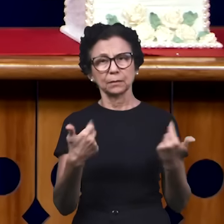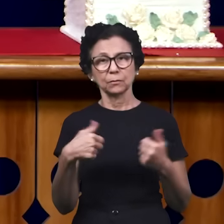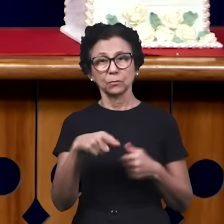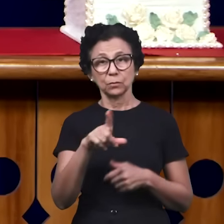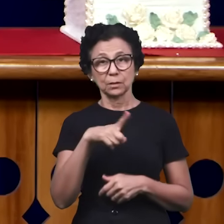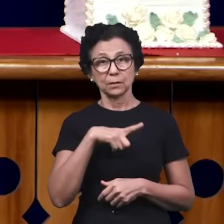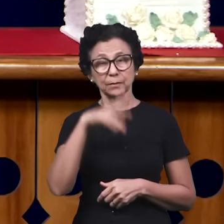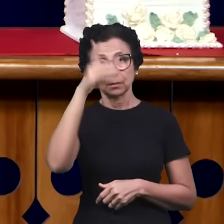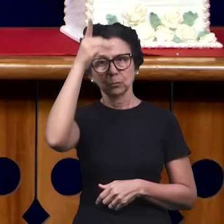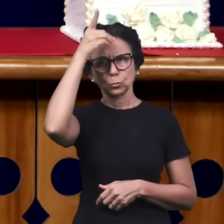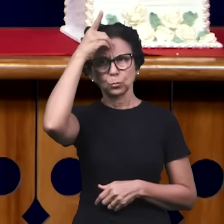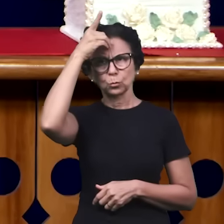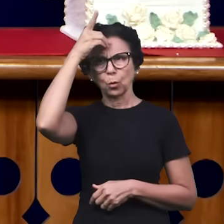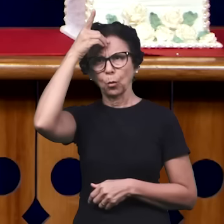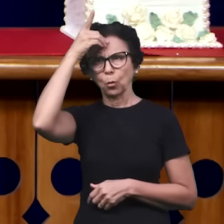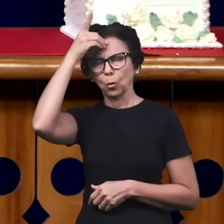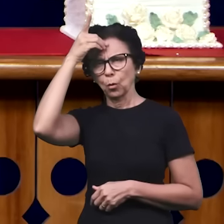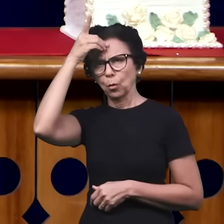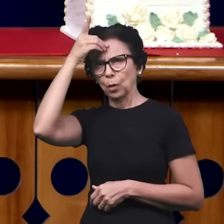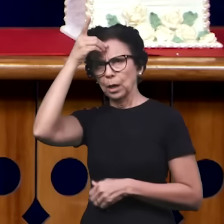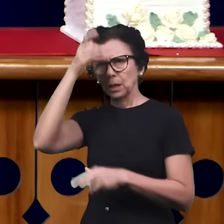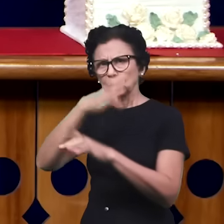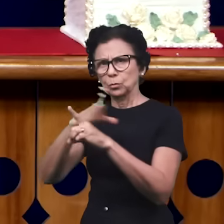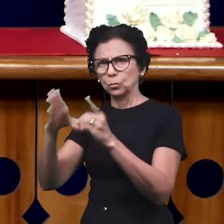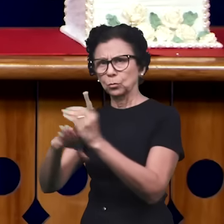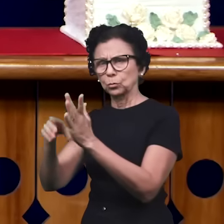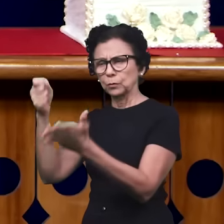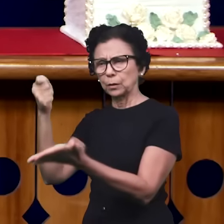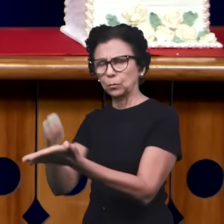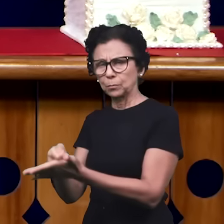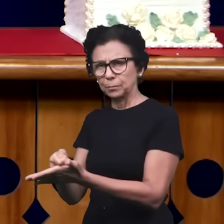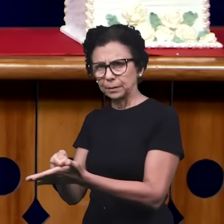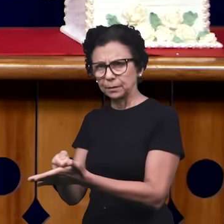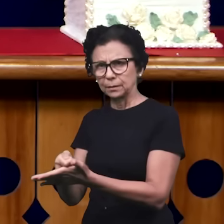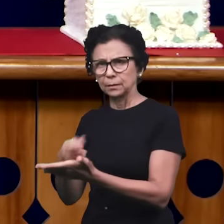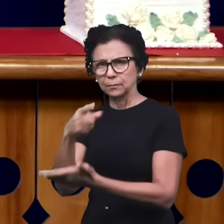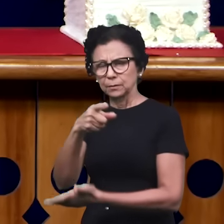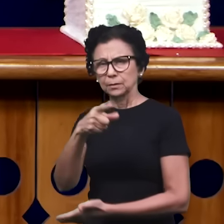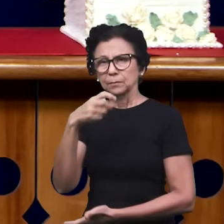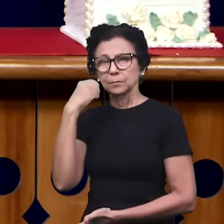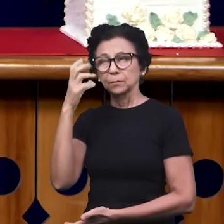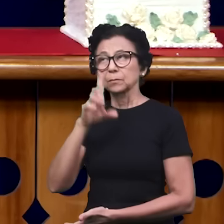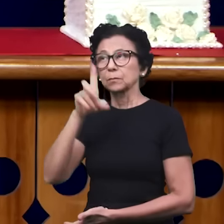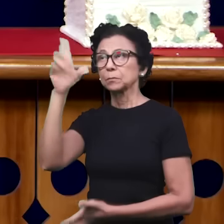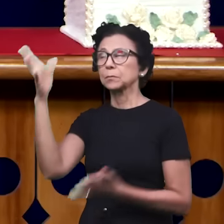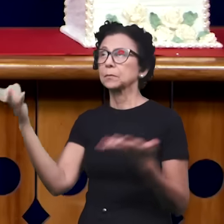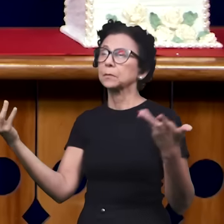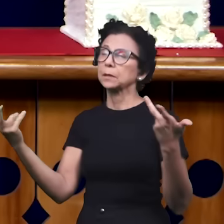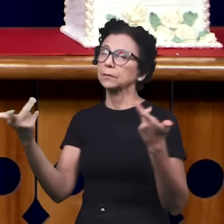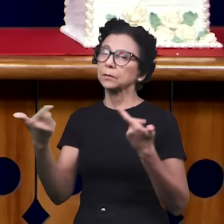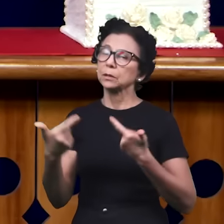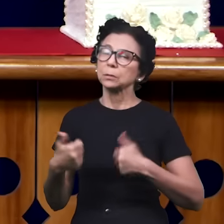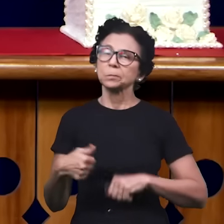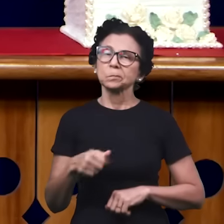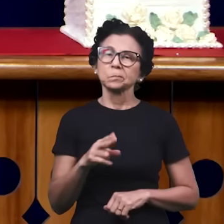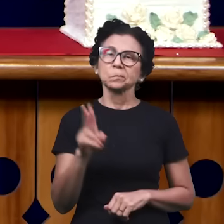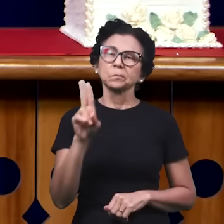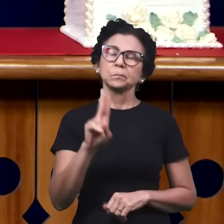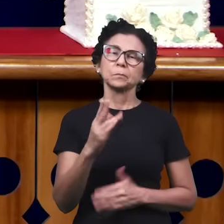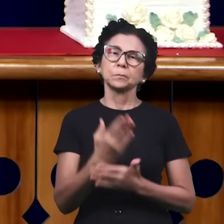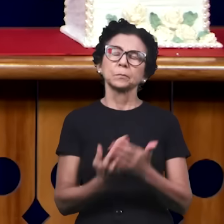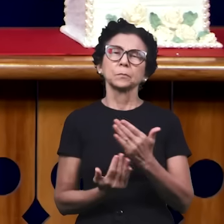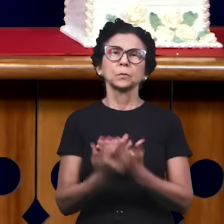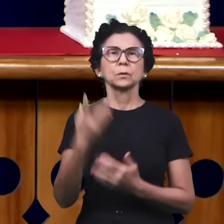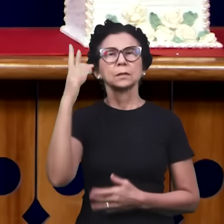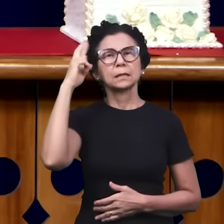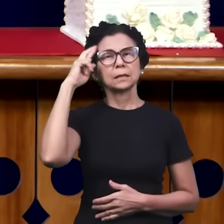e esse dom vai se cumprir no meio da igreja e você vai ter uma experiência com esse Deus que é maravilhoso. Você vai ser sempre um instrumento na mão do Senhor.